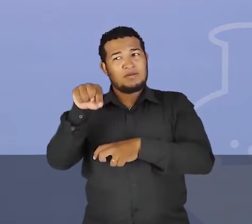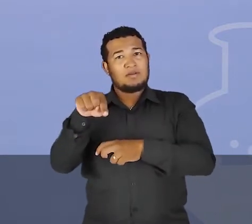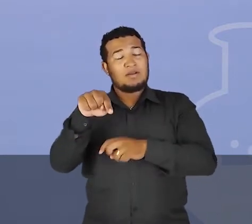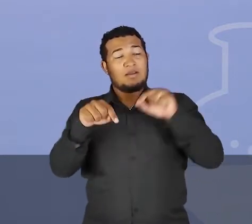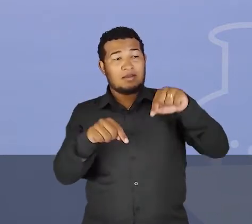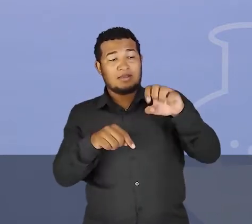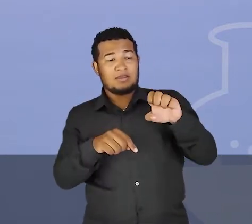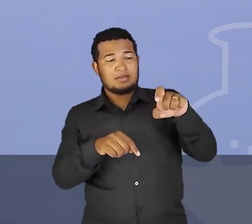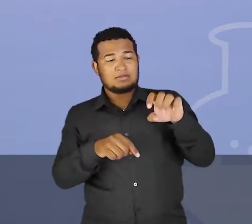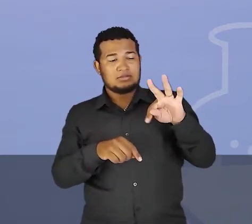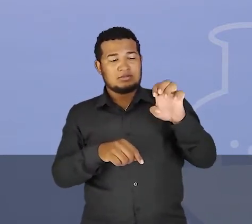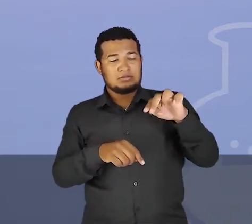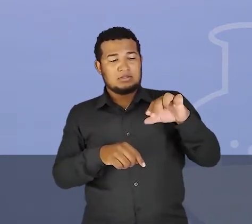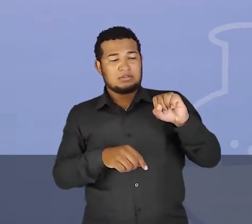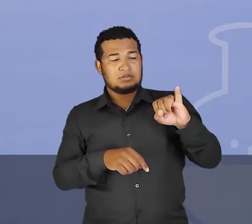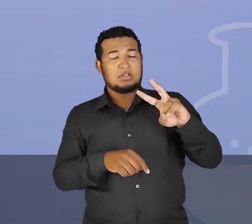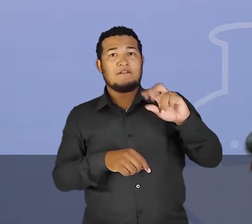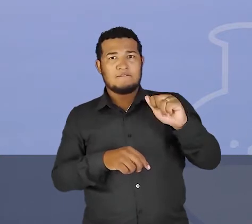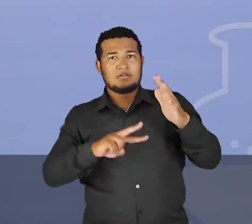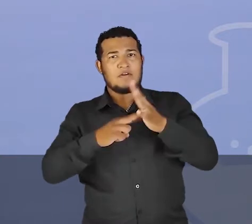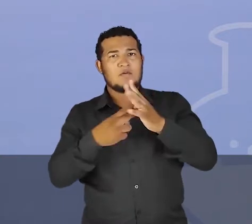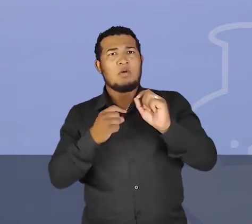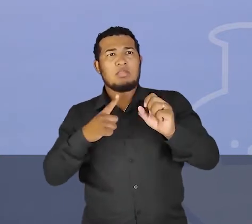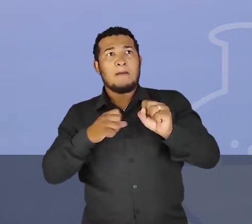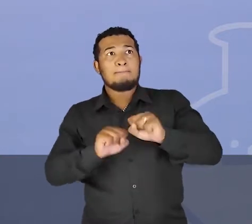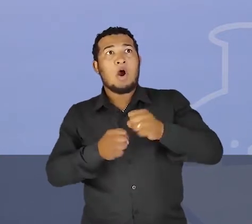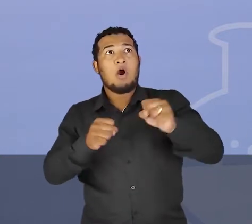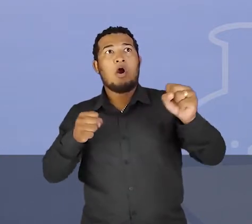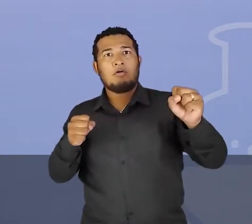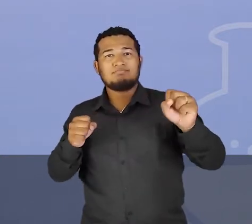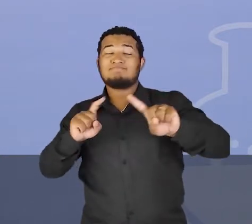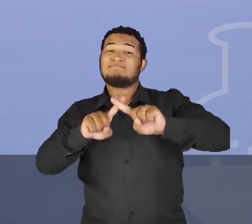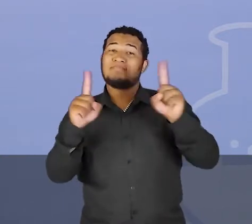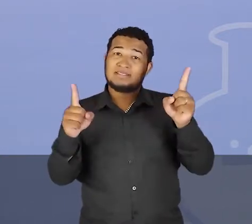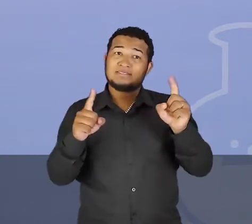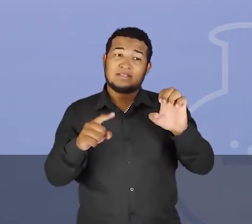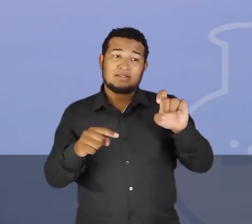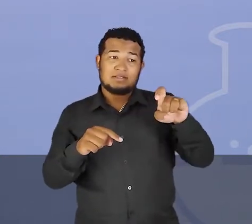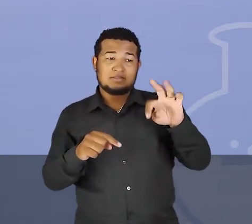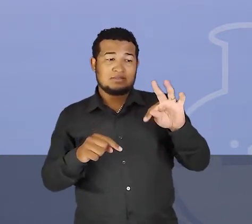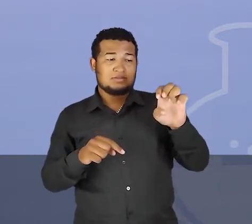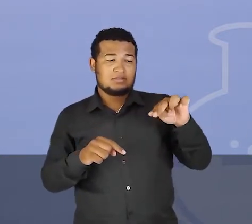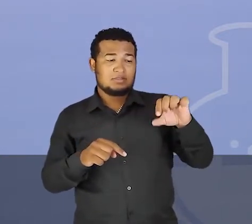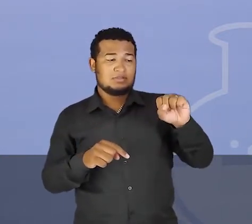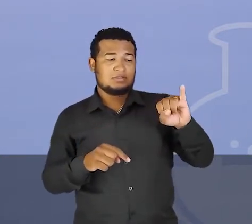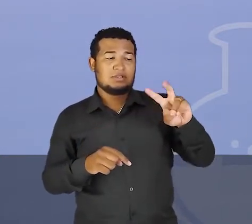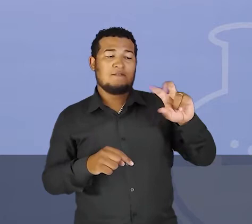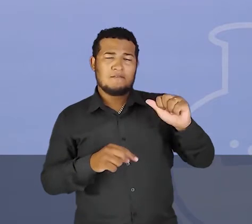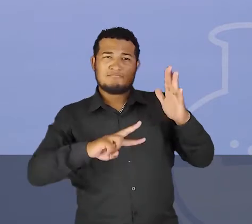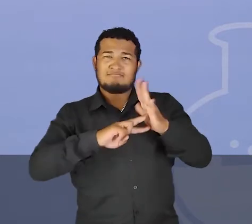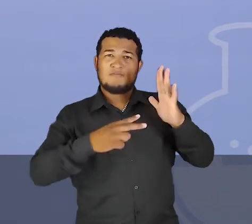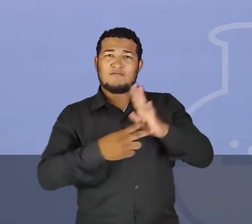extensiva, nós pensamos em algo grande, extenso, tá? Porém, a extensiva significa